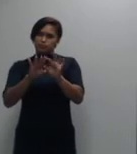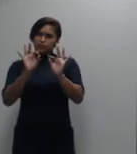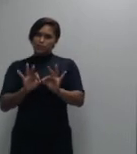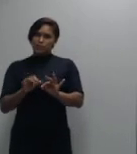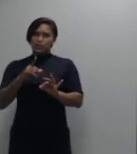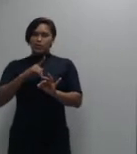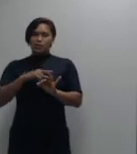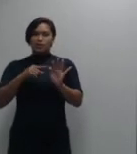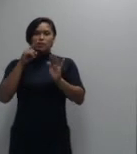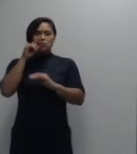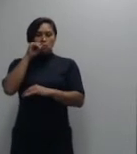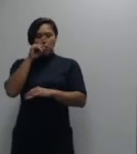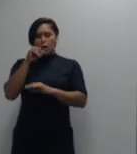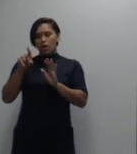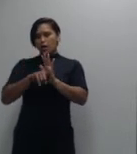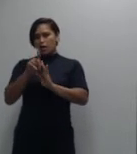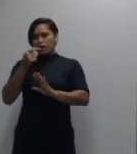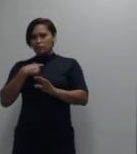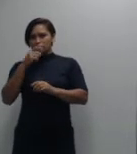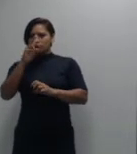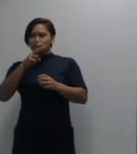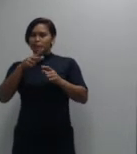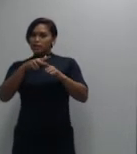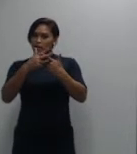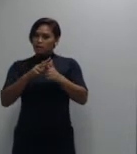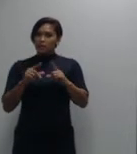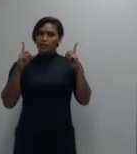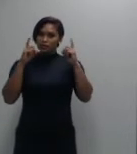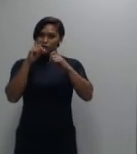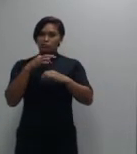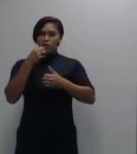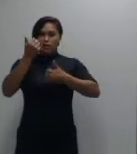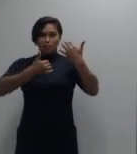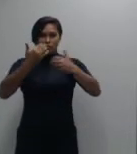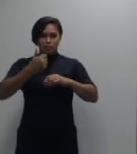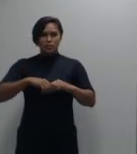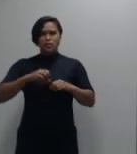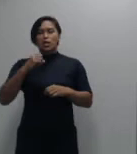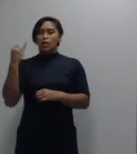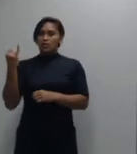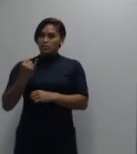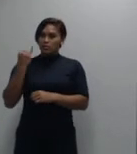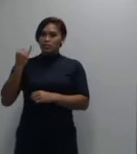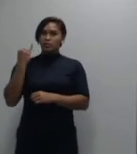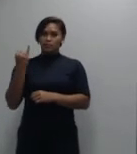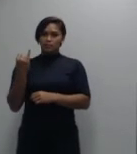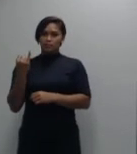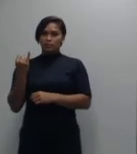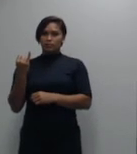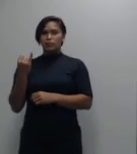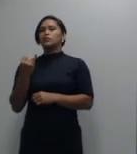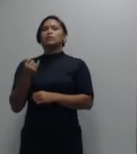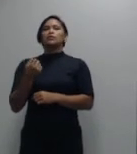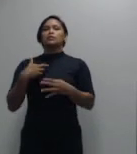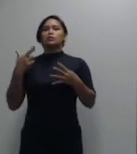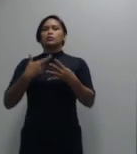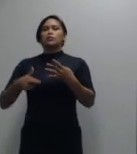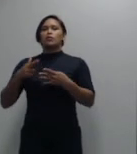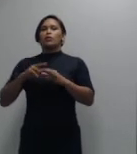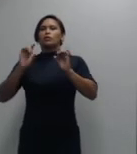houver risco de grave dano de difícil reparação à fundamentação Akira TAM e antes que o recurso especial